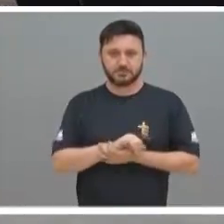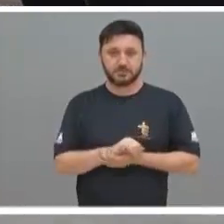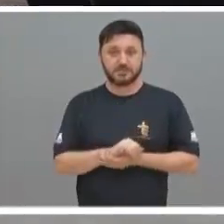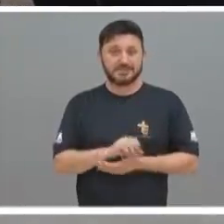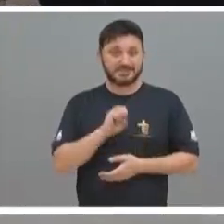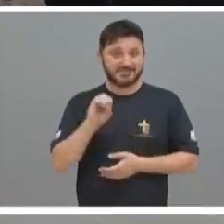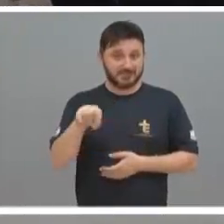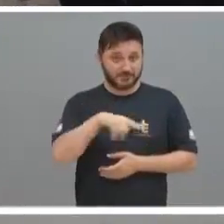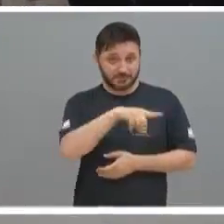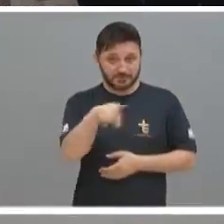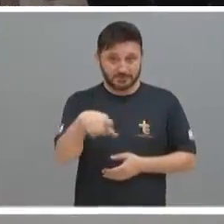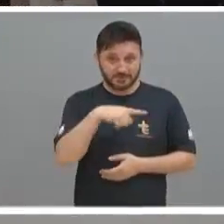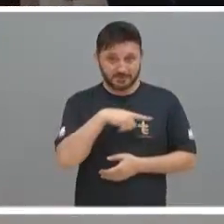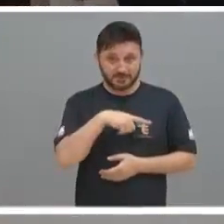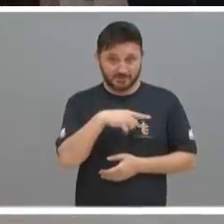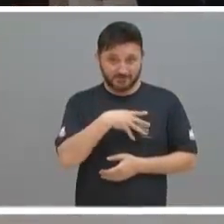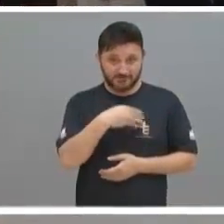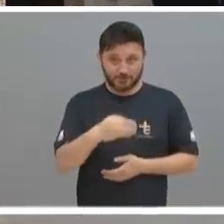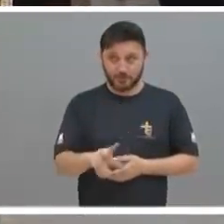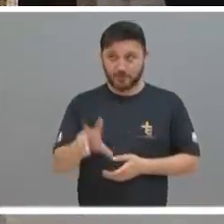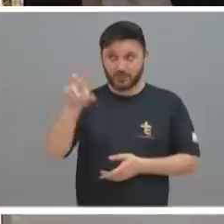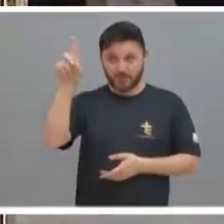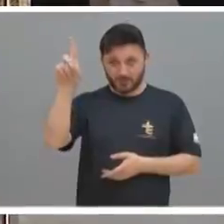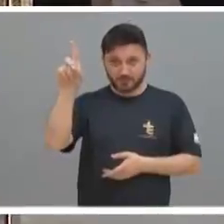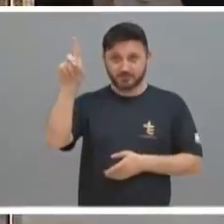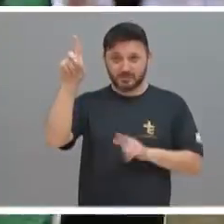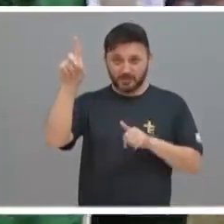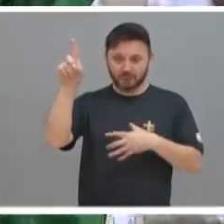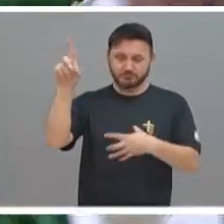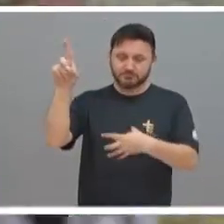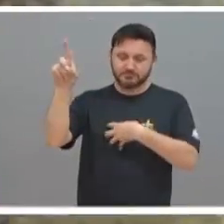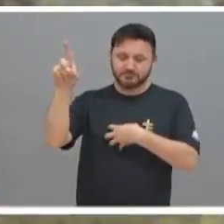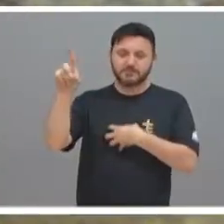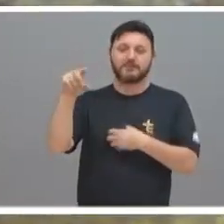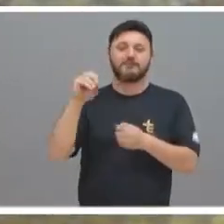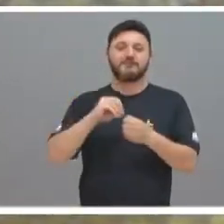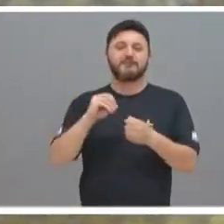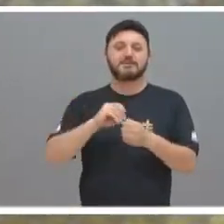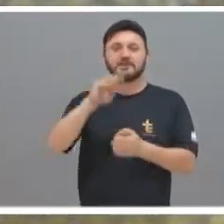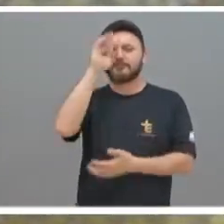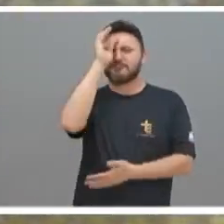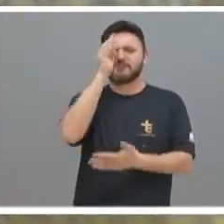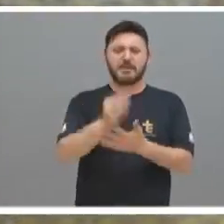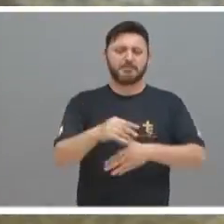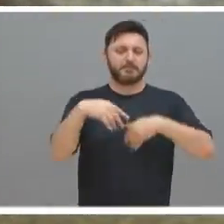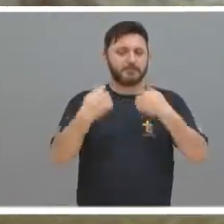fé, e necessariamente a tua fé terá obras.